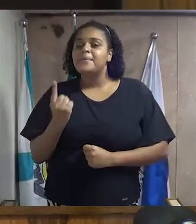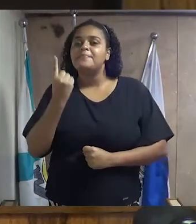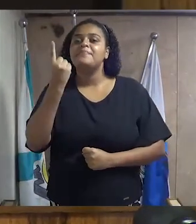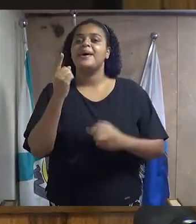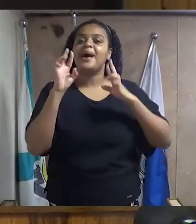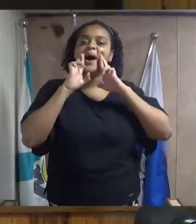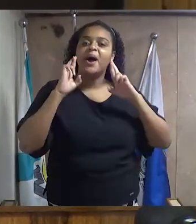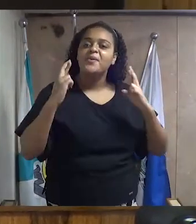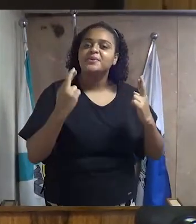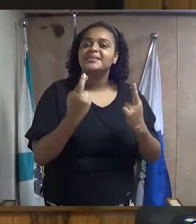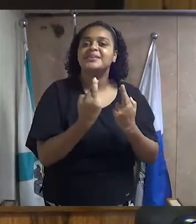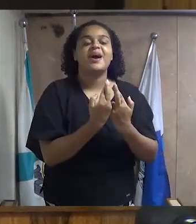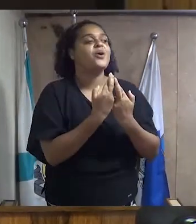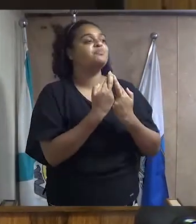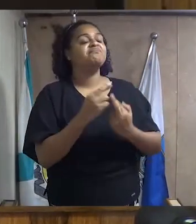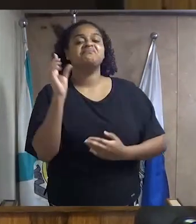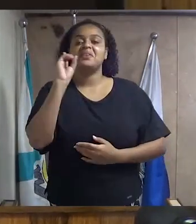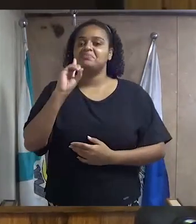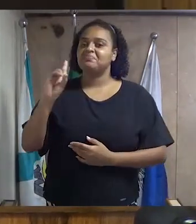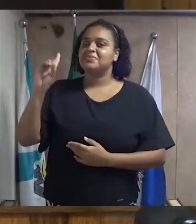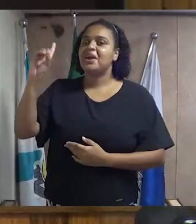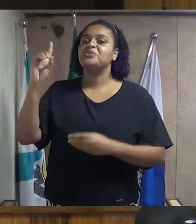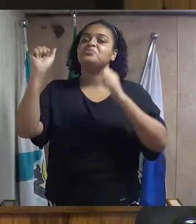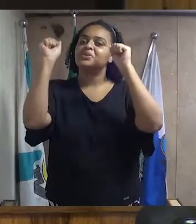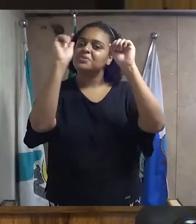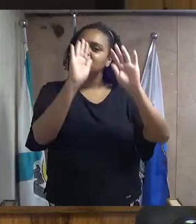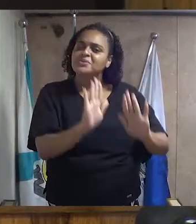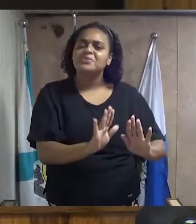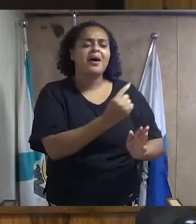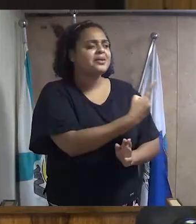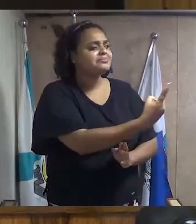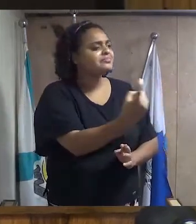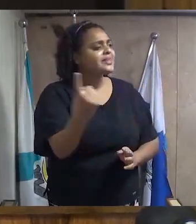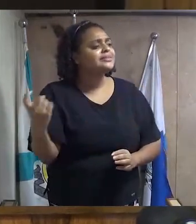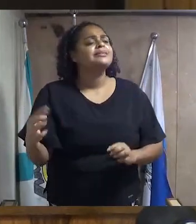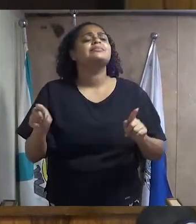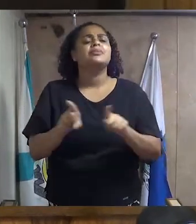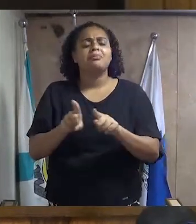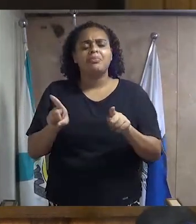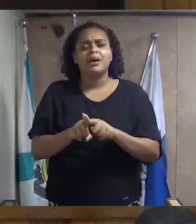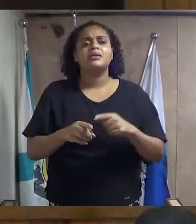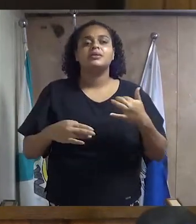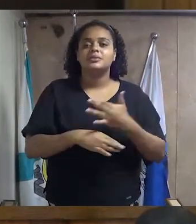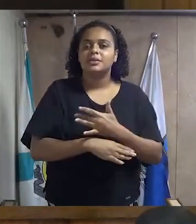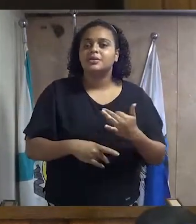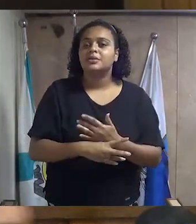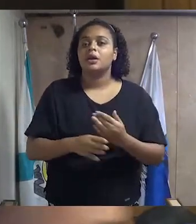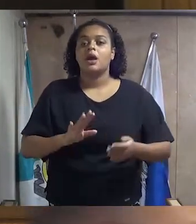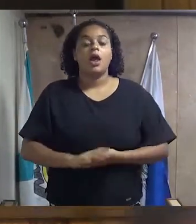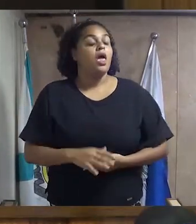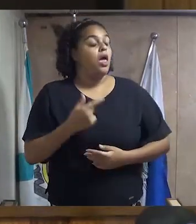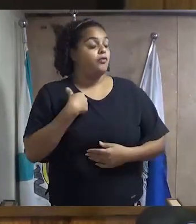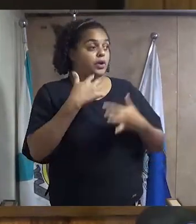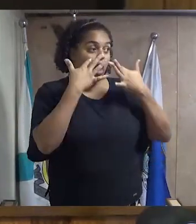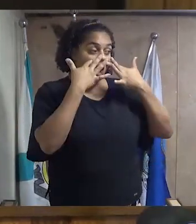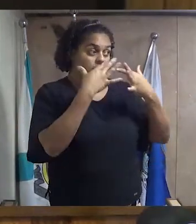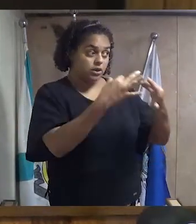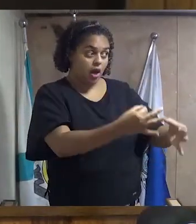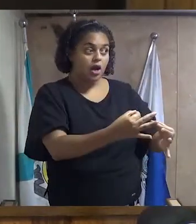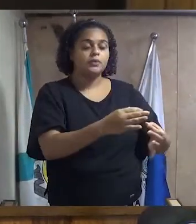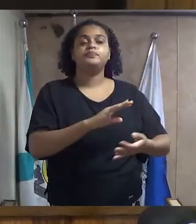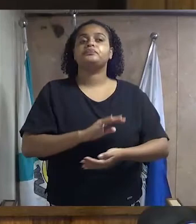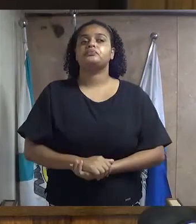isso? Que Deus possa abençoar todos nós, abençoar a nossa cidade. Eu fiquei muito atento ao